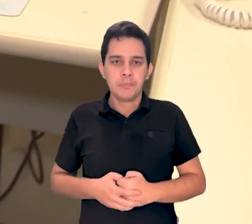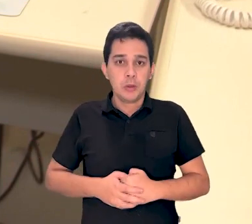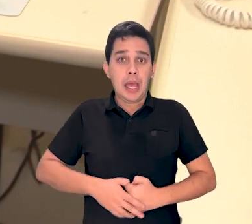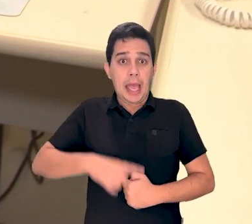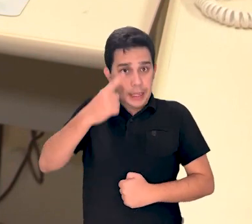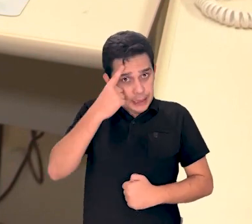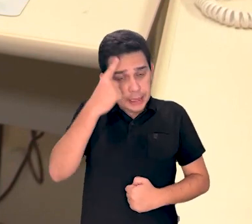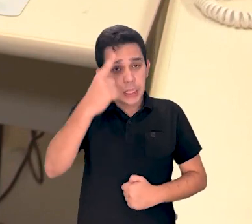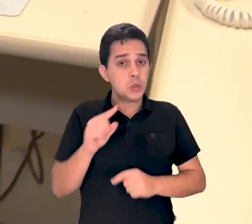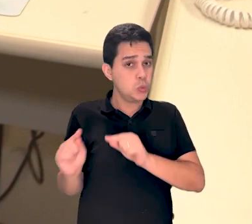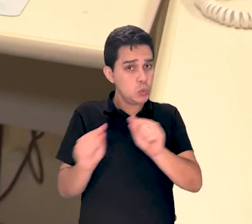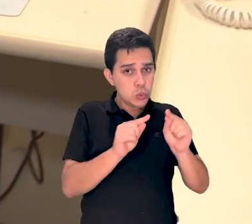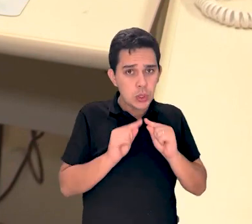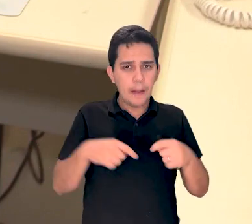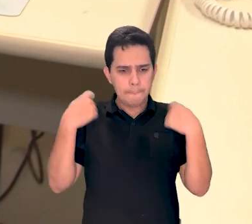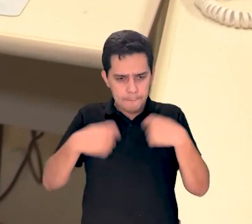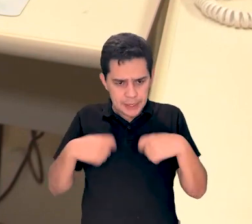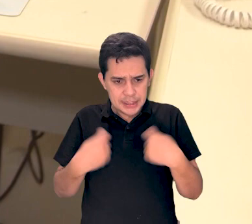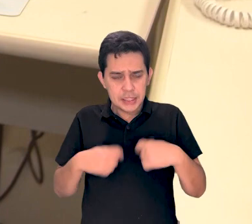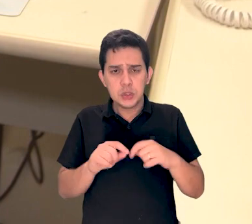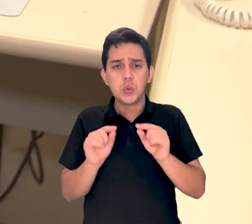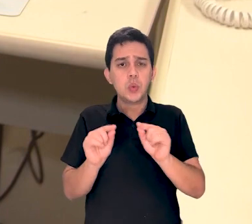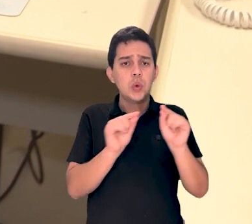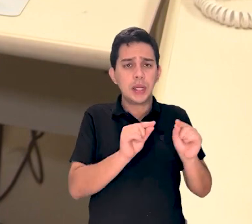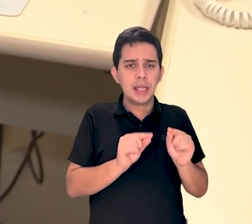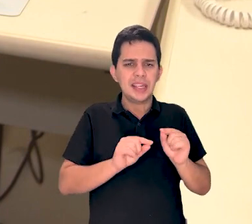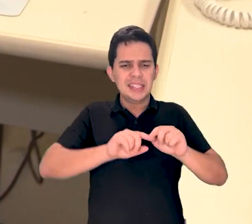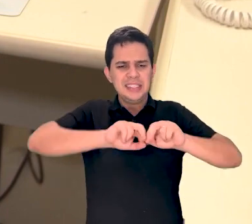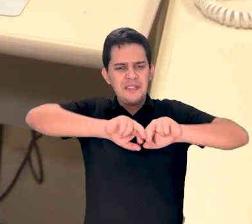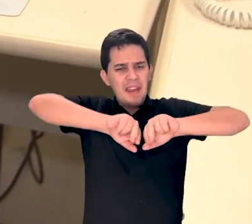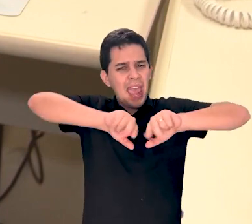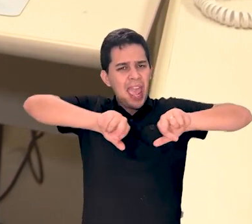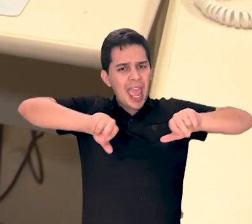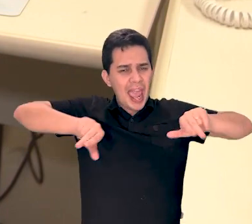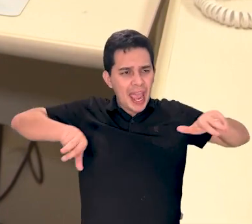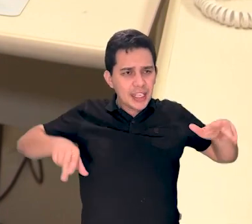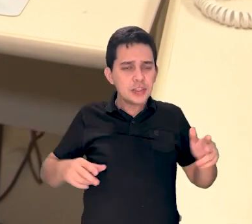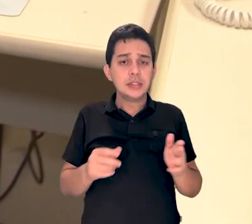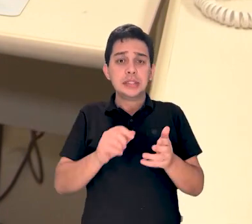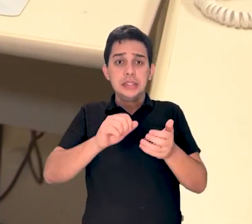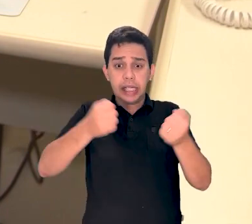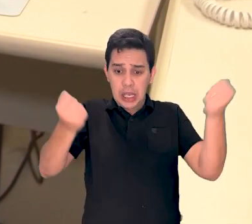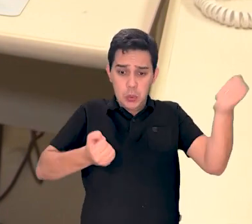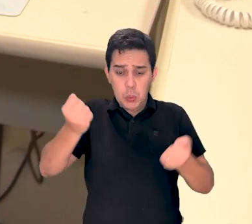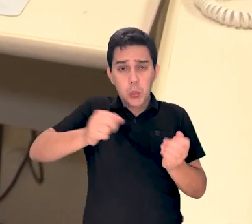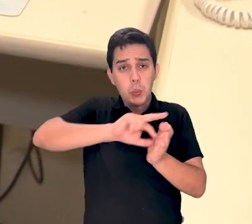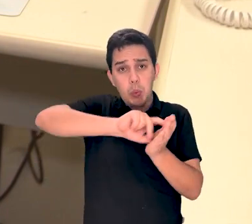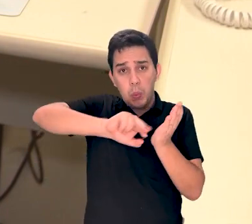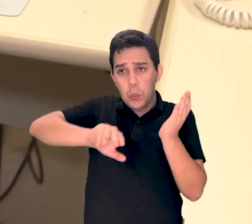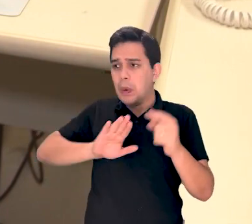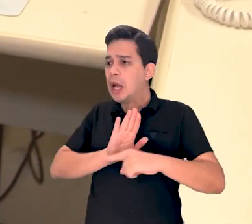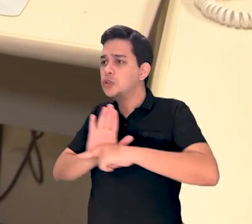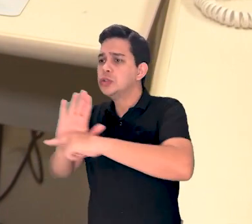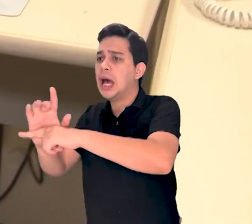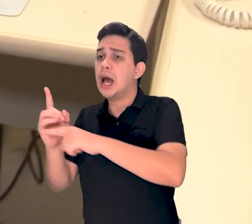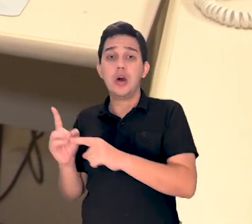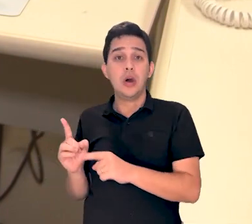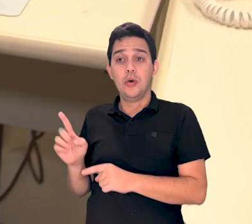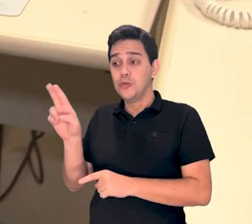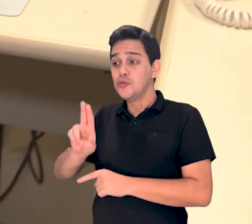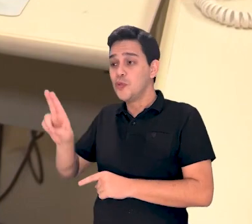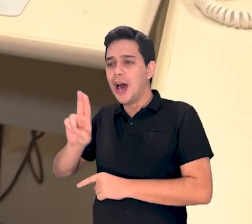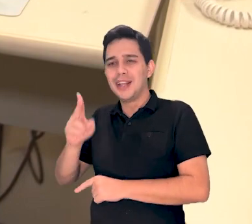haver uma interligação de modais para levar o usuário para qualquer parte do Rio de Janeiro